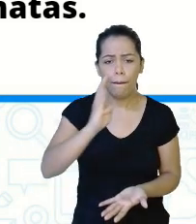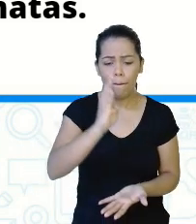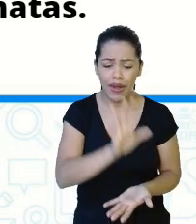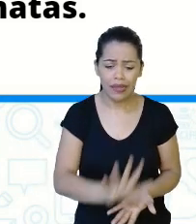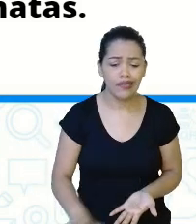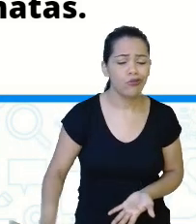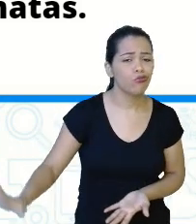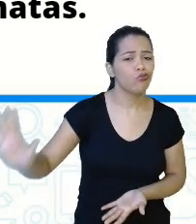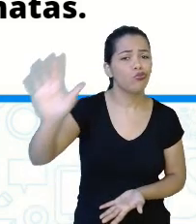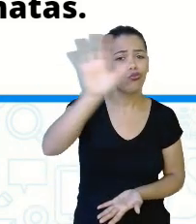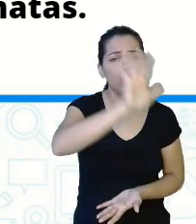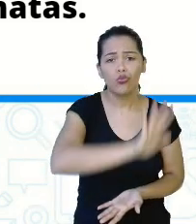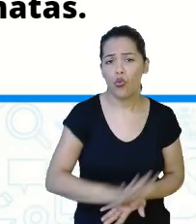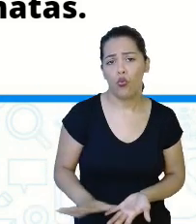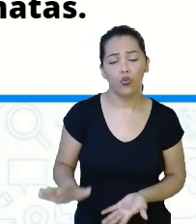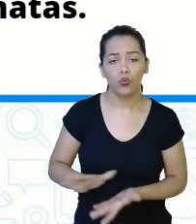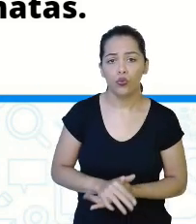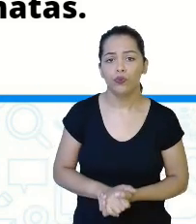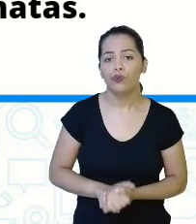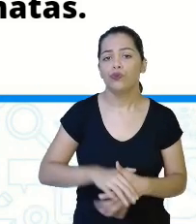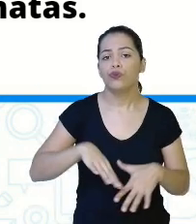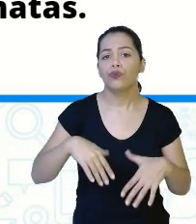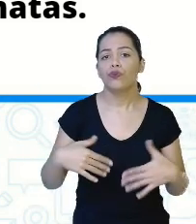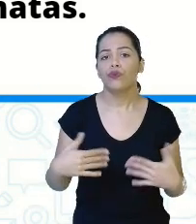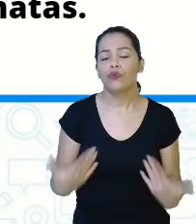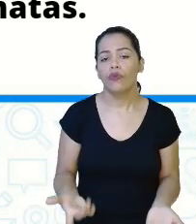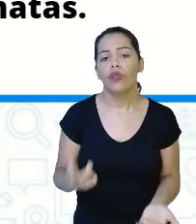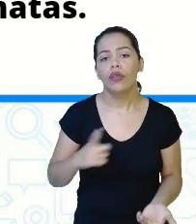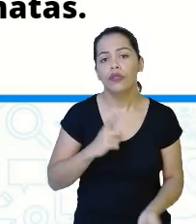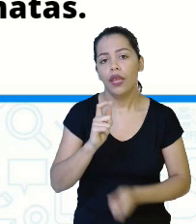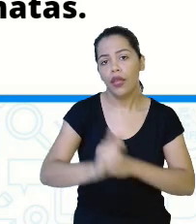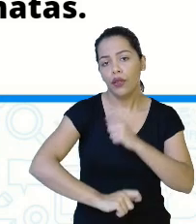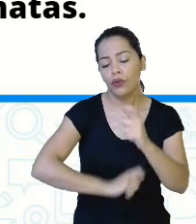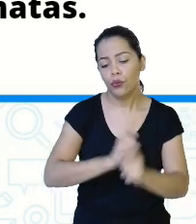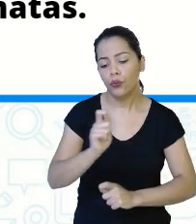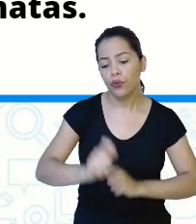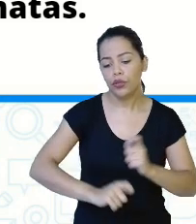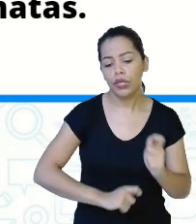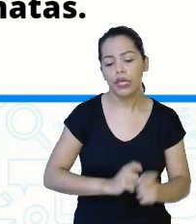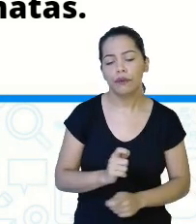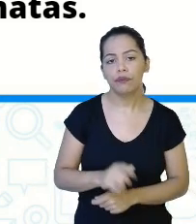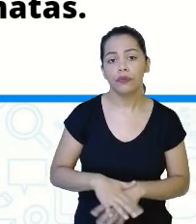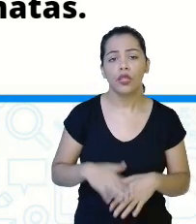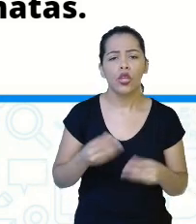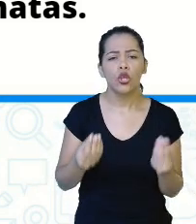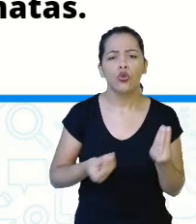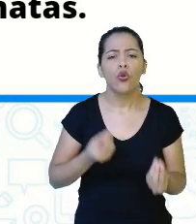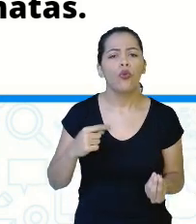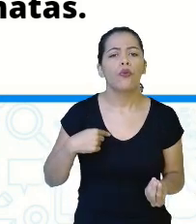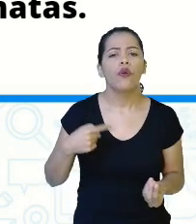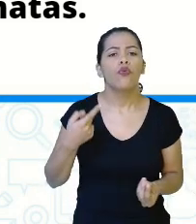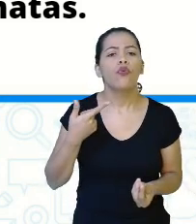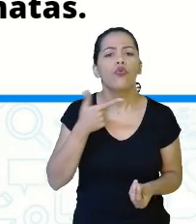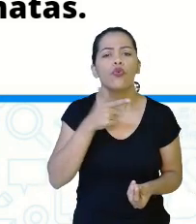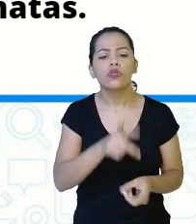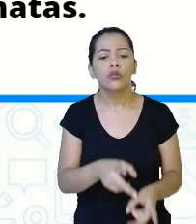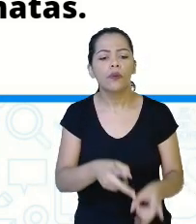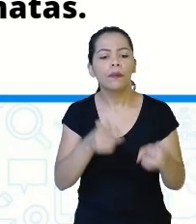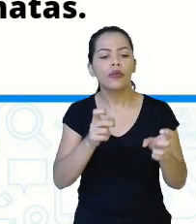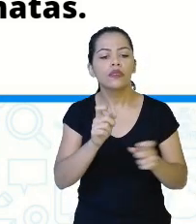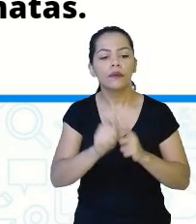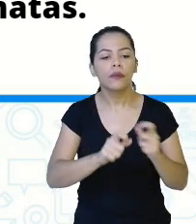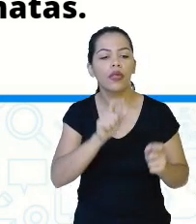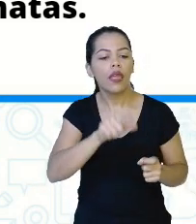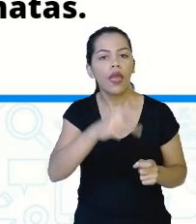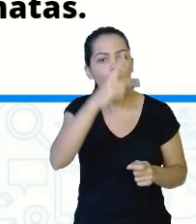dos remanescentes de quilombos é ancestralidade africana. Então, como é que eu posso identificar quem é o quilombola? Quem